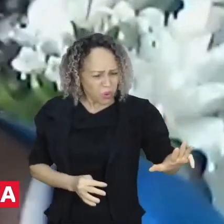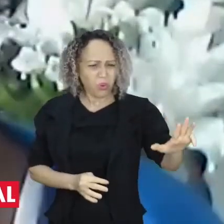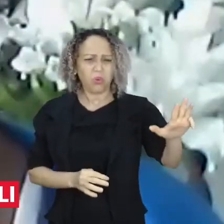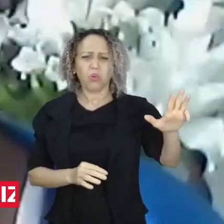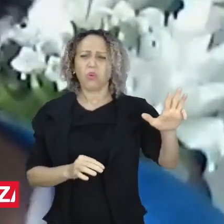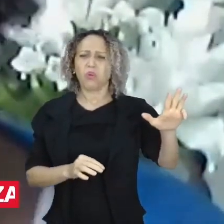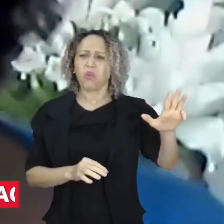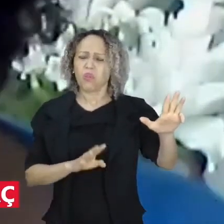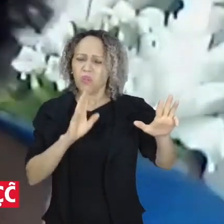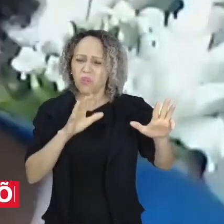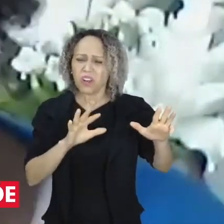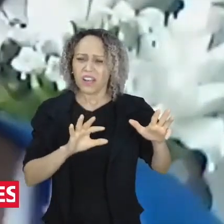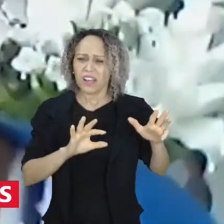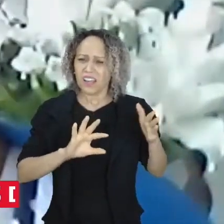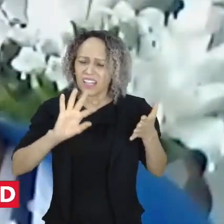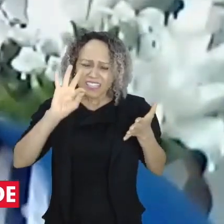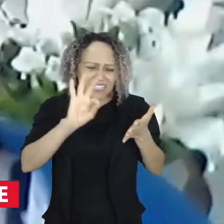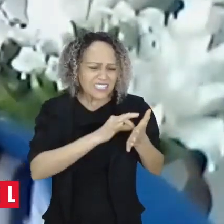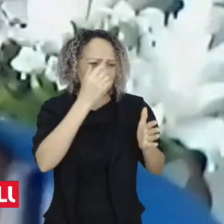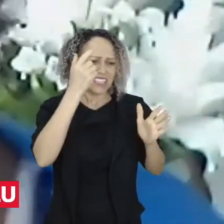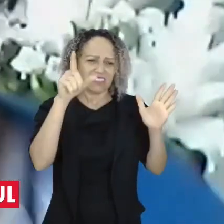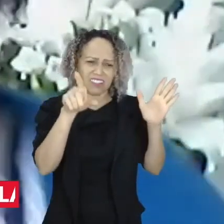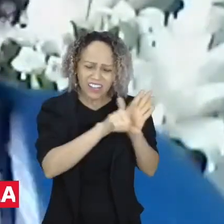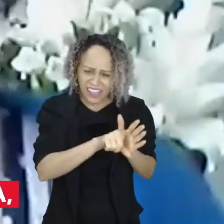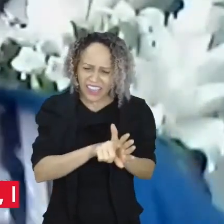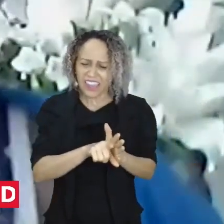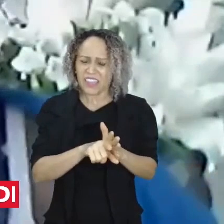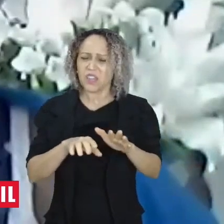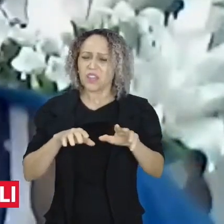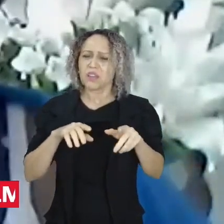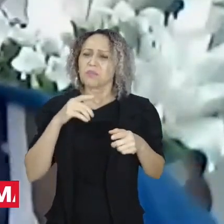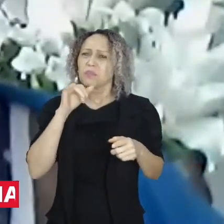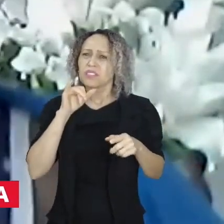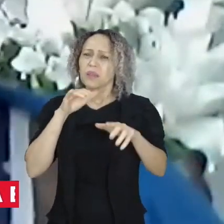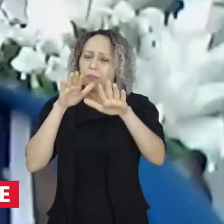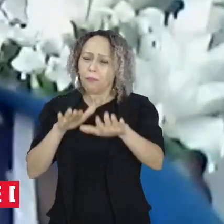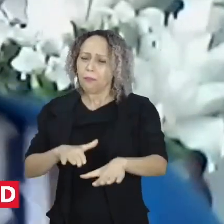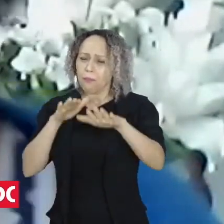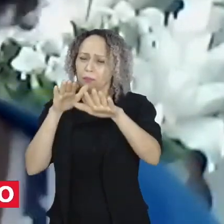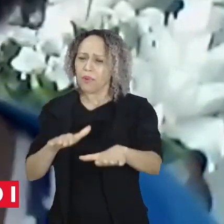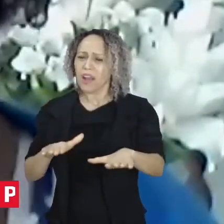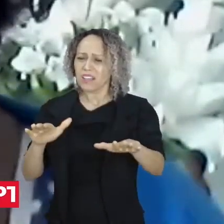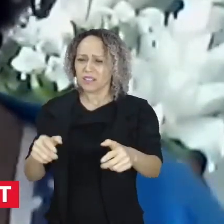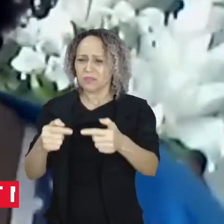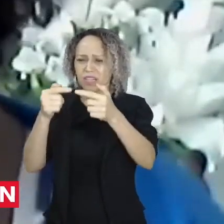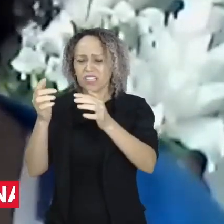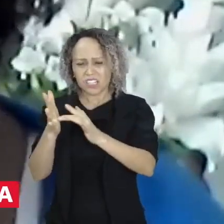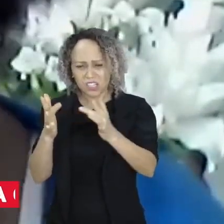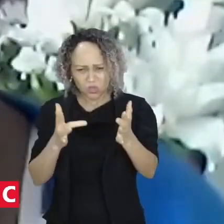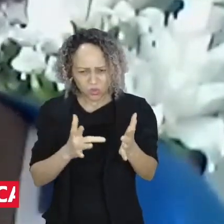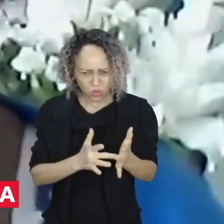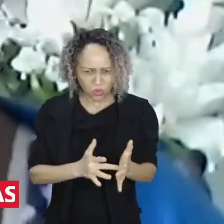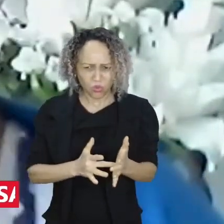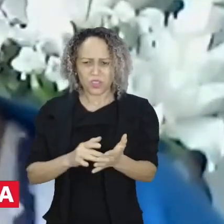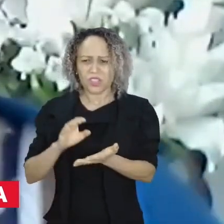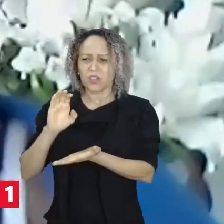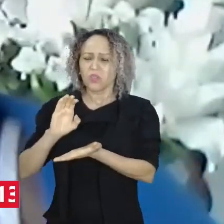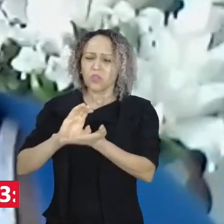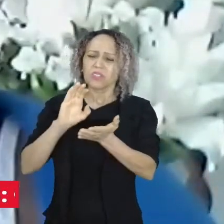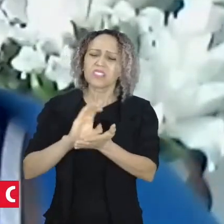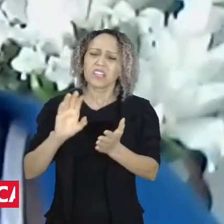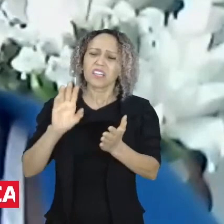a gente tem que ter essa convivência. Essa intolerância não leva a lugar nenhum. Então,